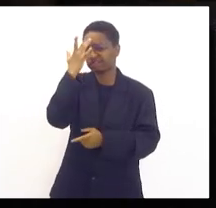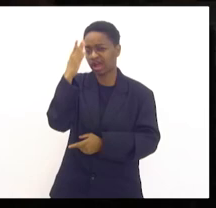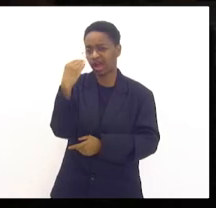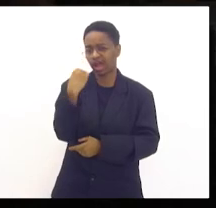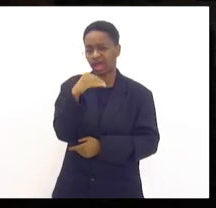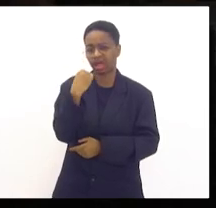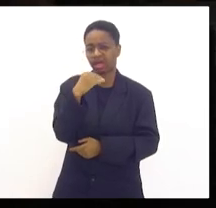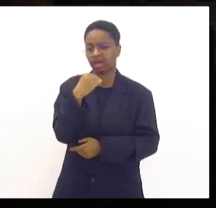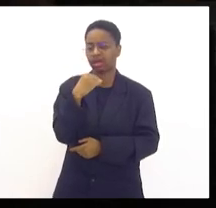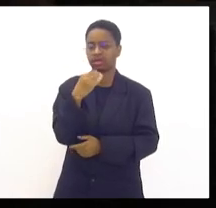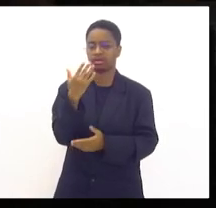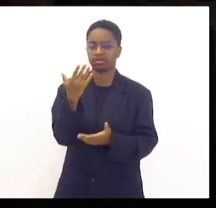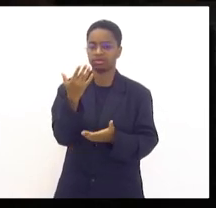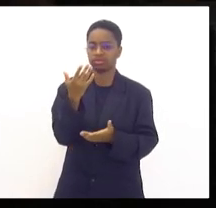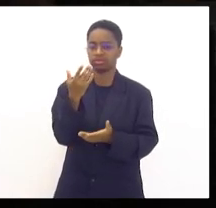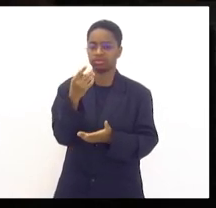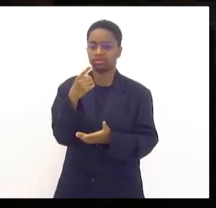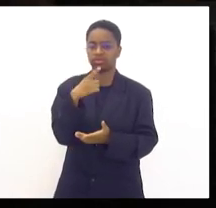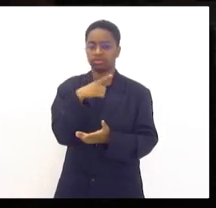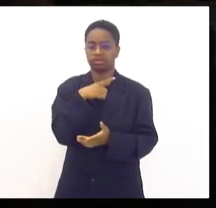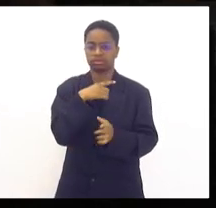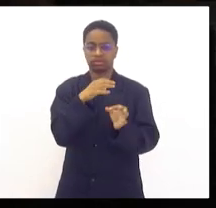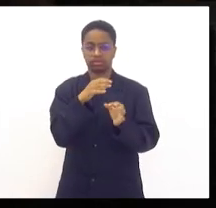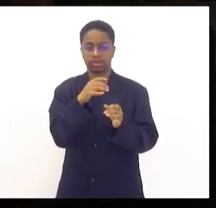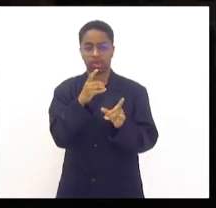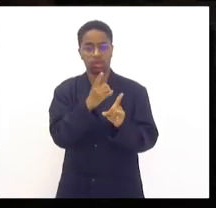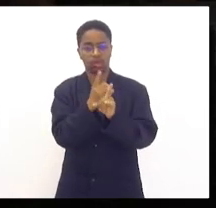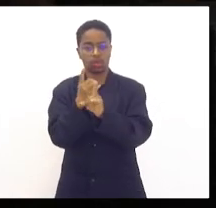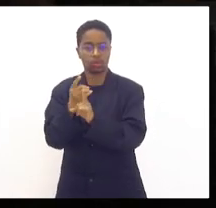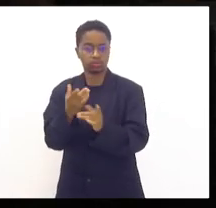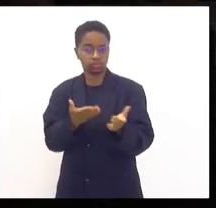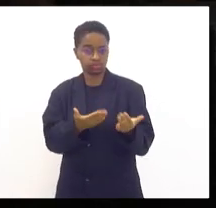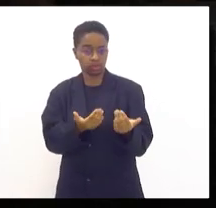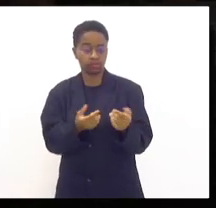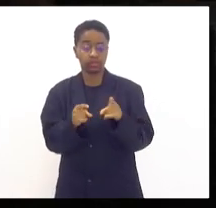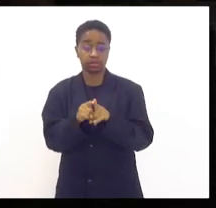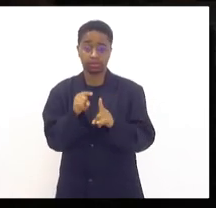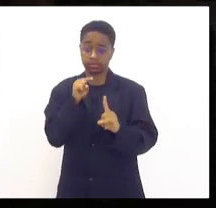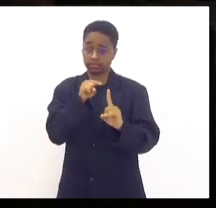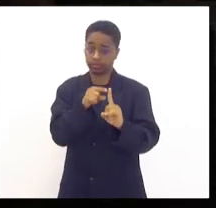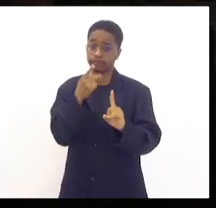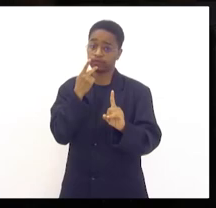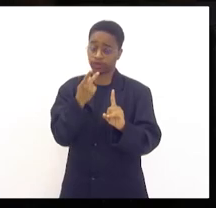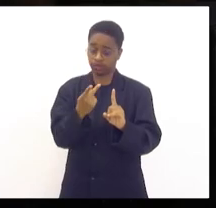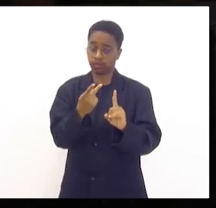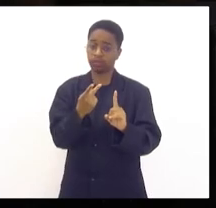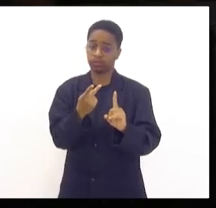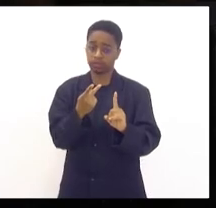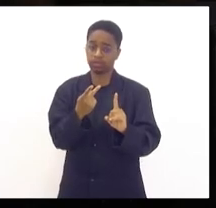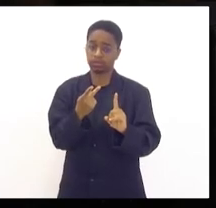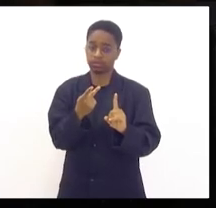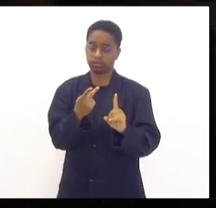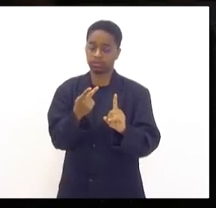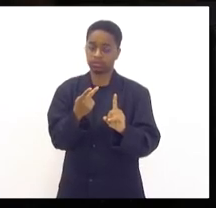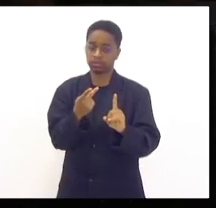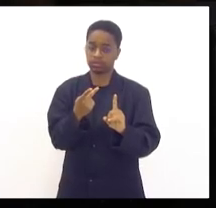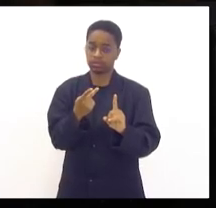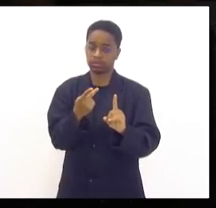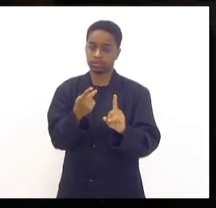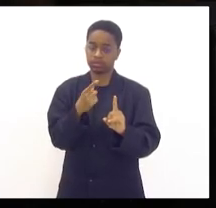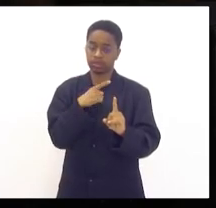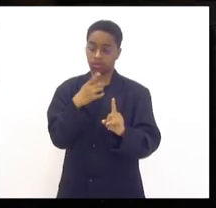facilmente jovens. Vossa Excelência mesmo afirmou que desses